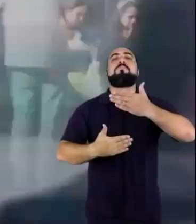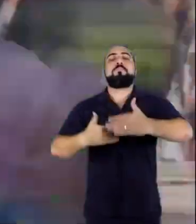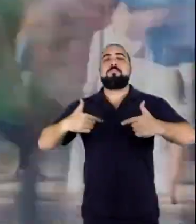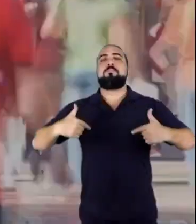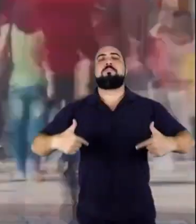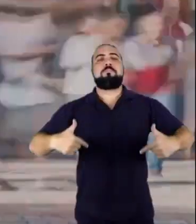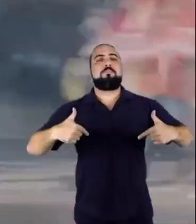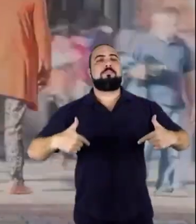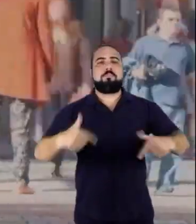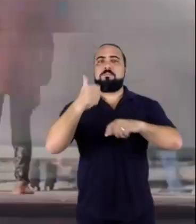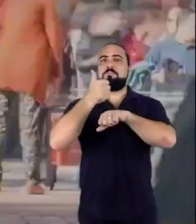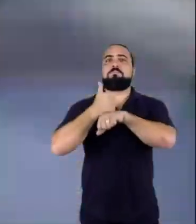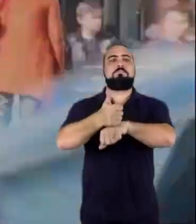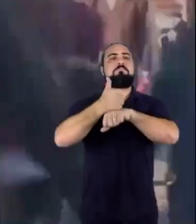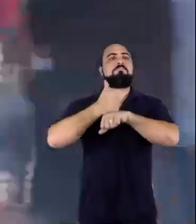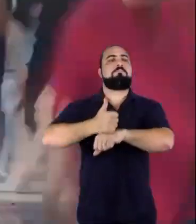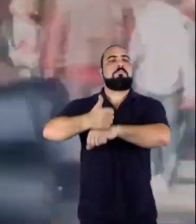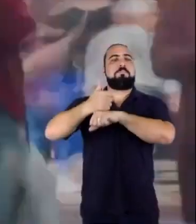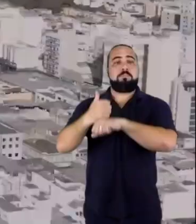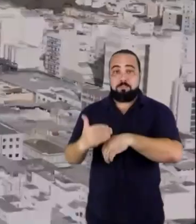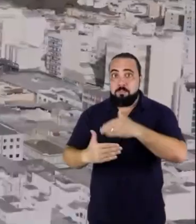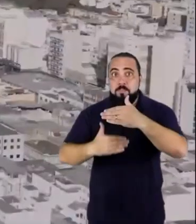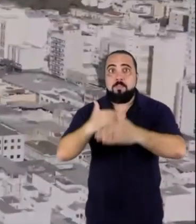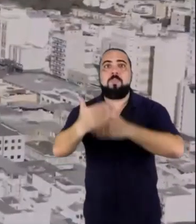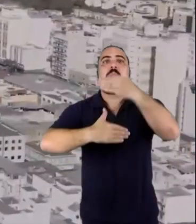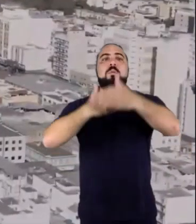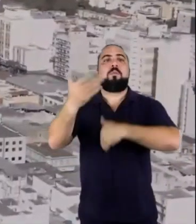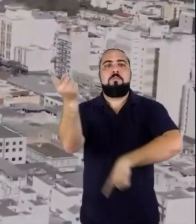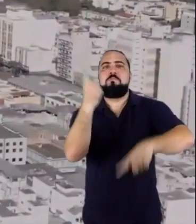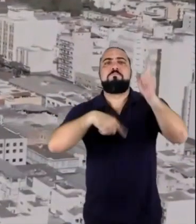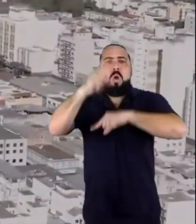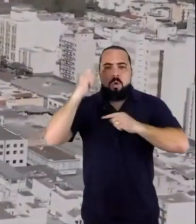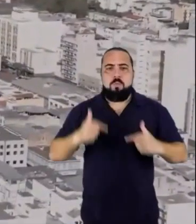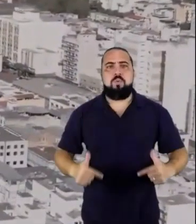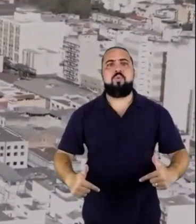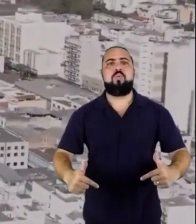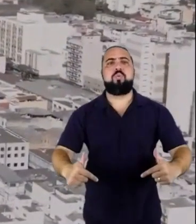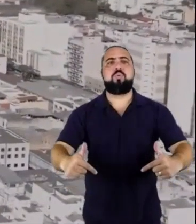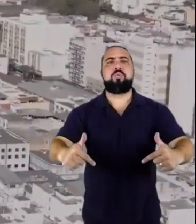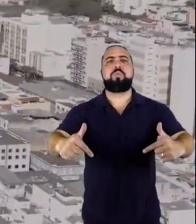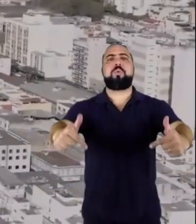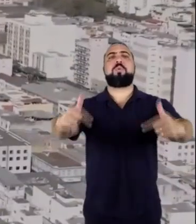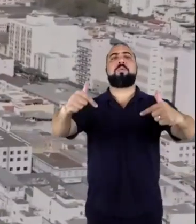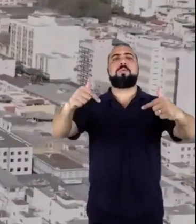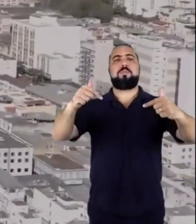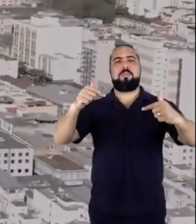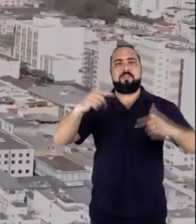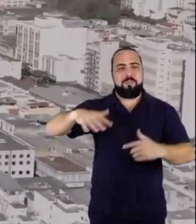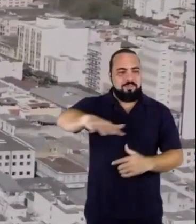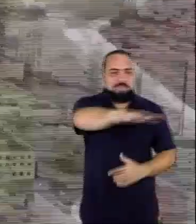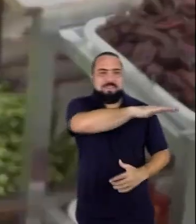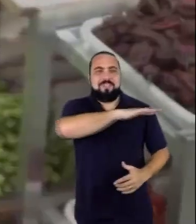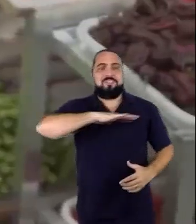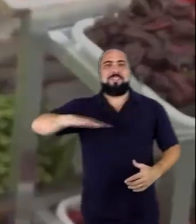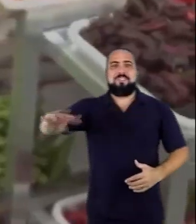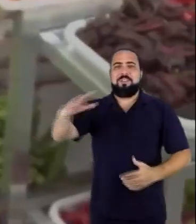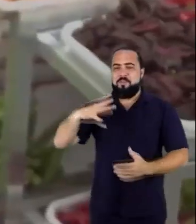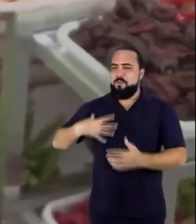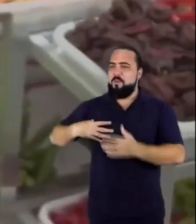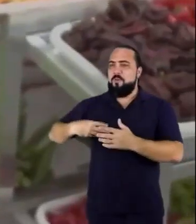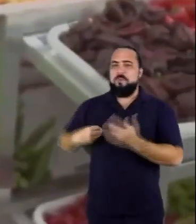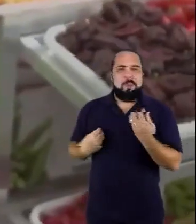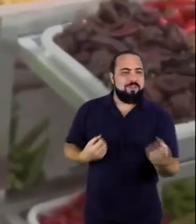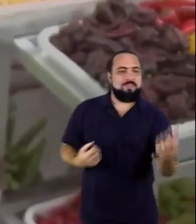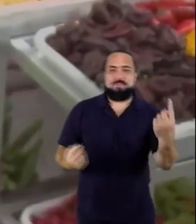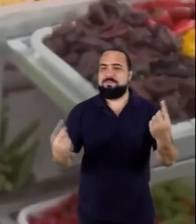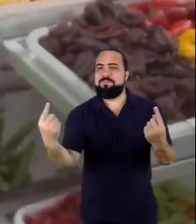caminha na Vanguarda do Progresso Estrada for